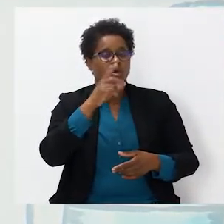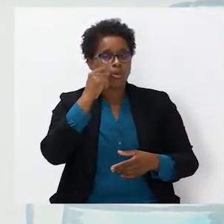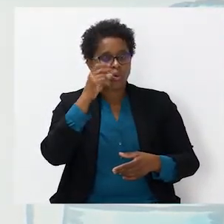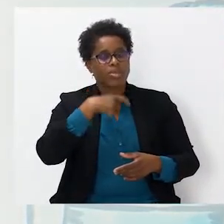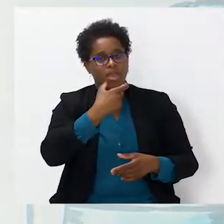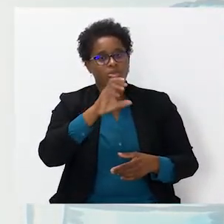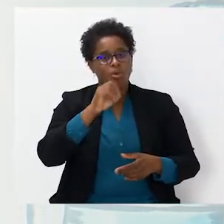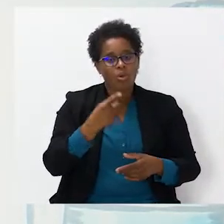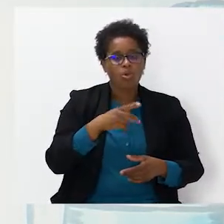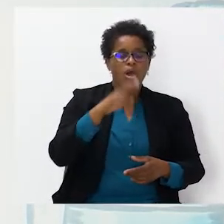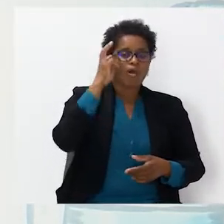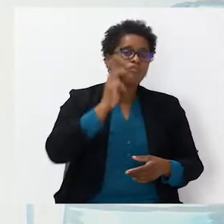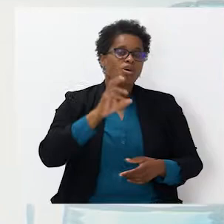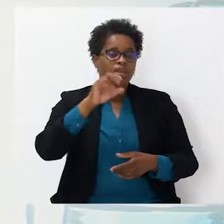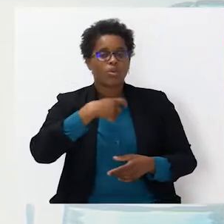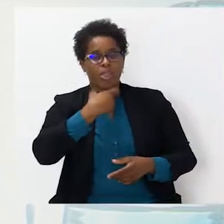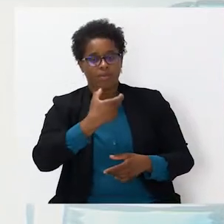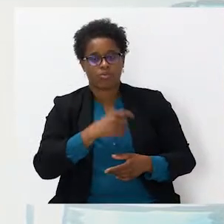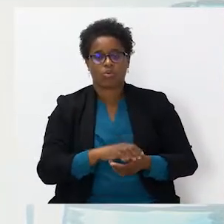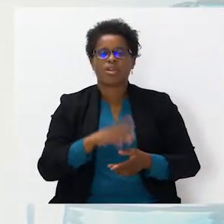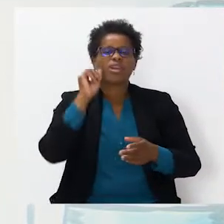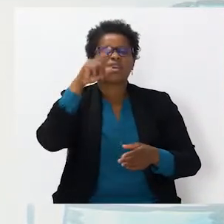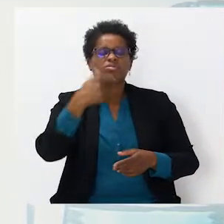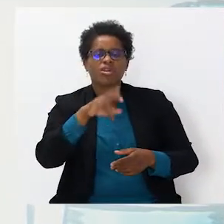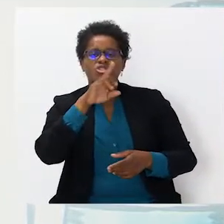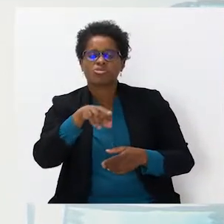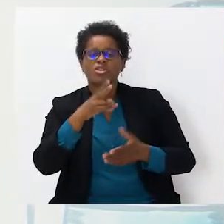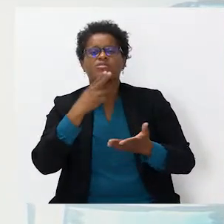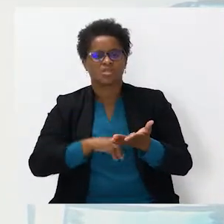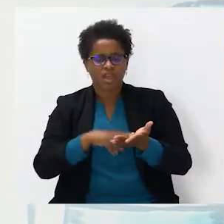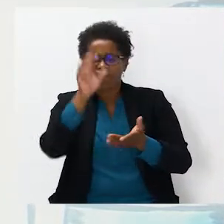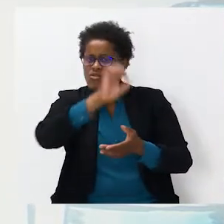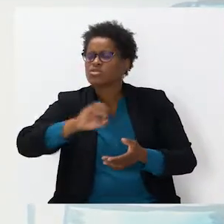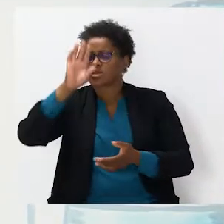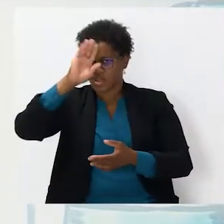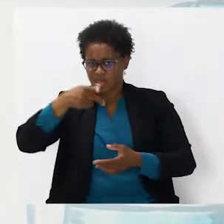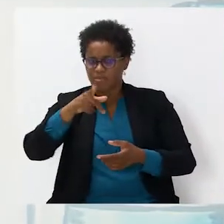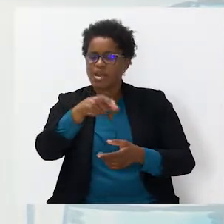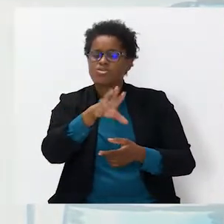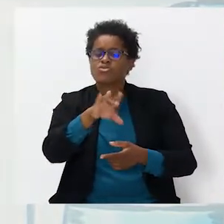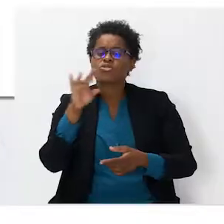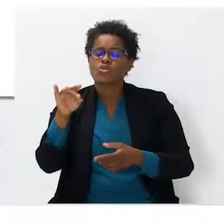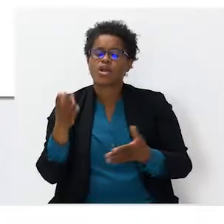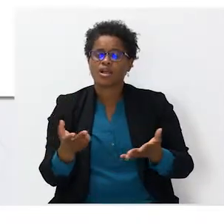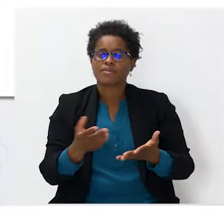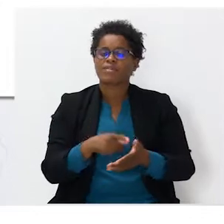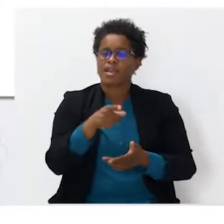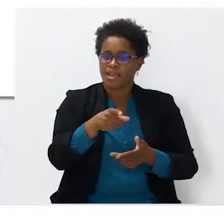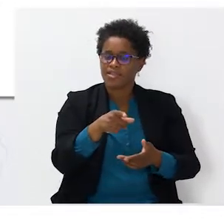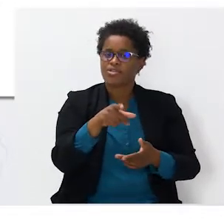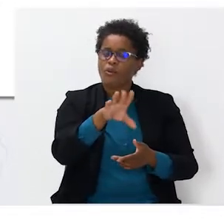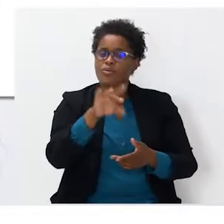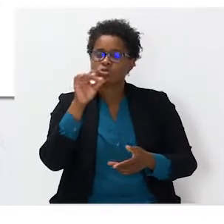o neto. Quem já tem a resposta? Certamente vocês já sabem. Ali vamos escolher esta